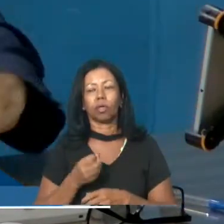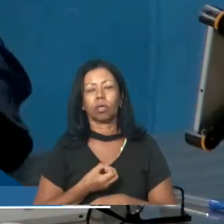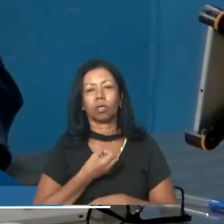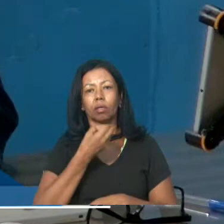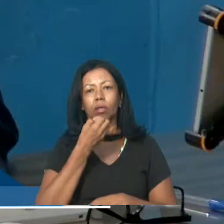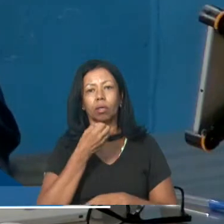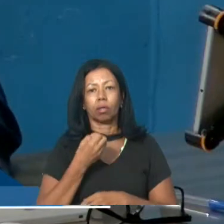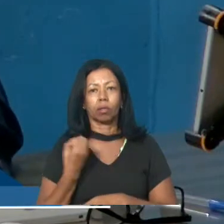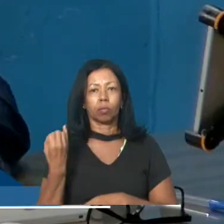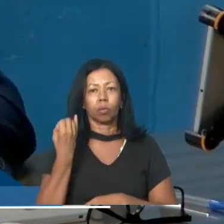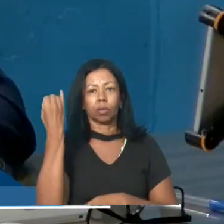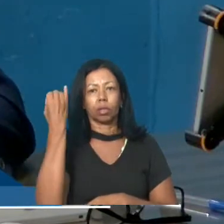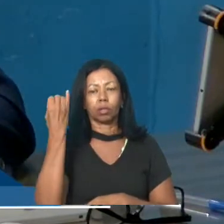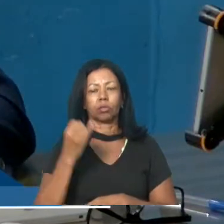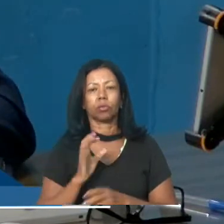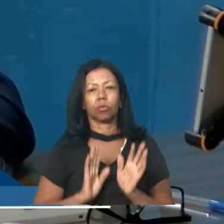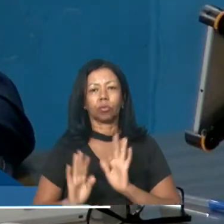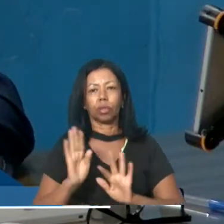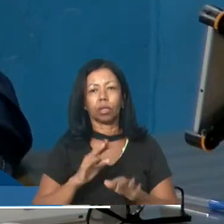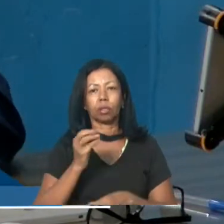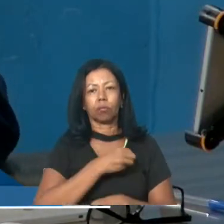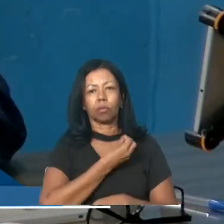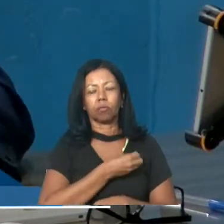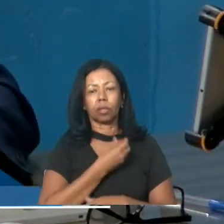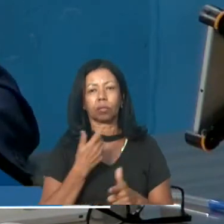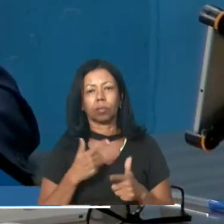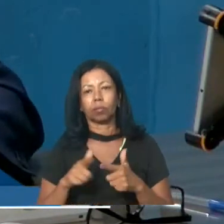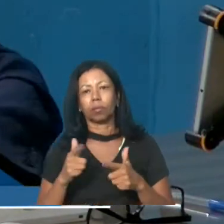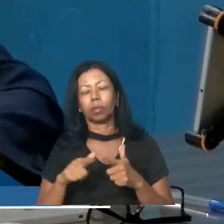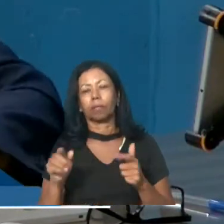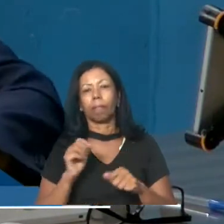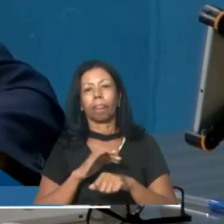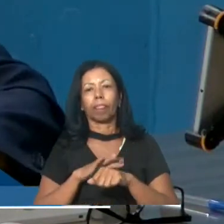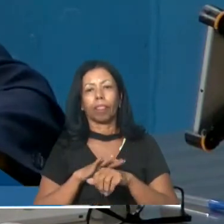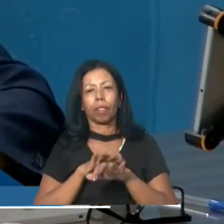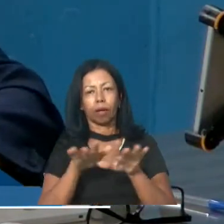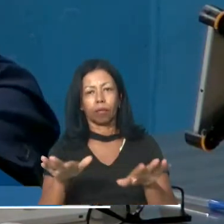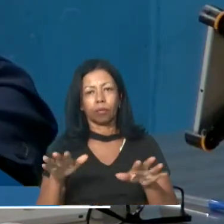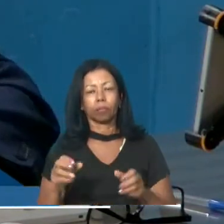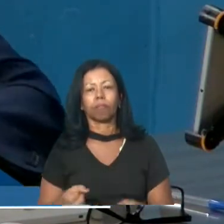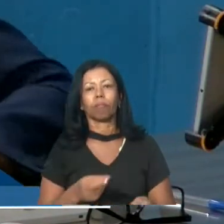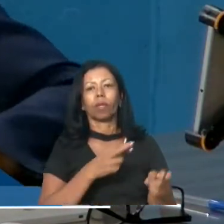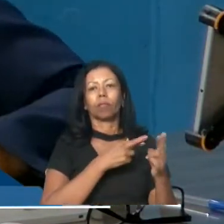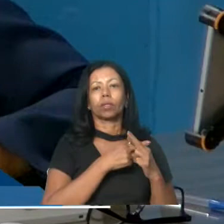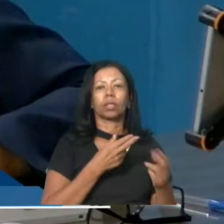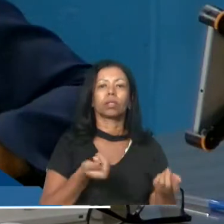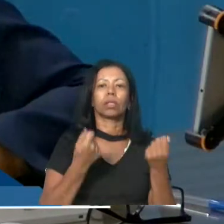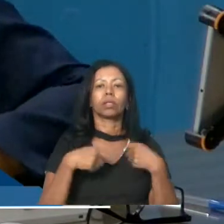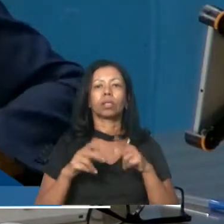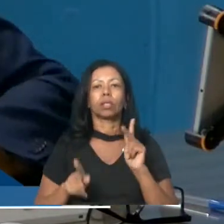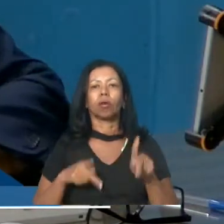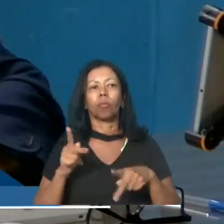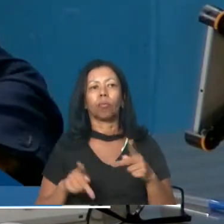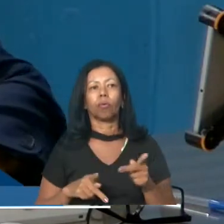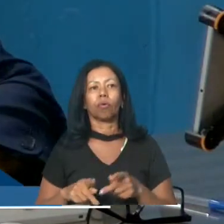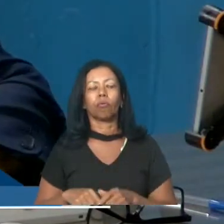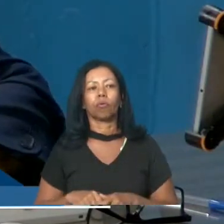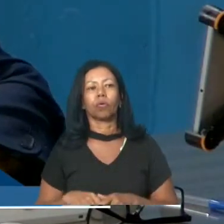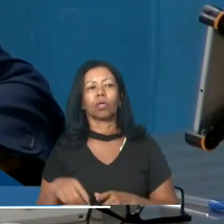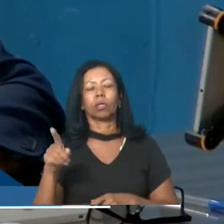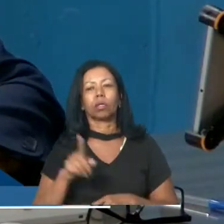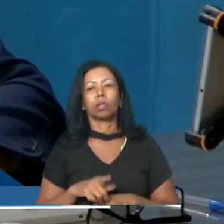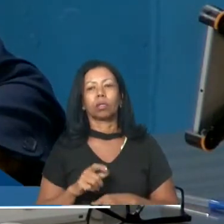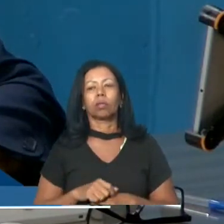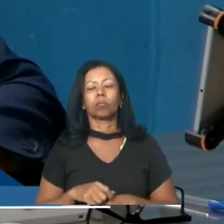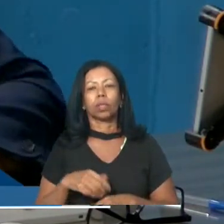está vivendo um momento caótico em relação à pandemia, mas está melhorando. Então, com responsabilidade de trazer o povo, encher essa galeria para saber o